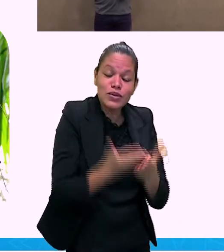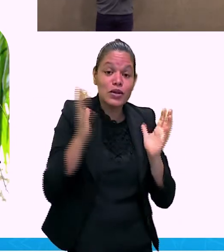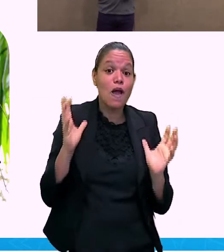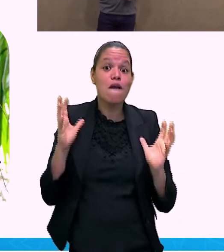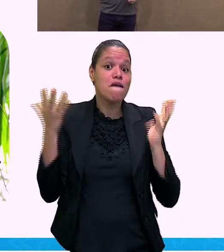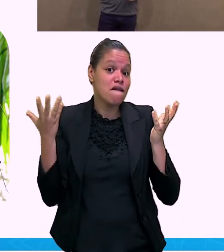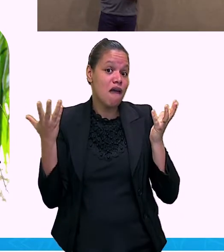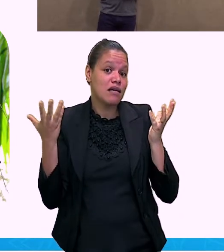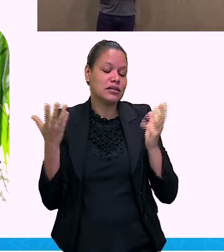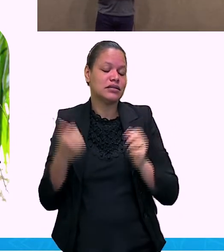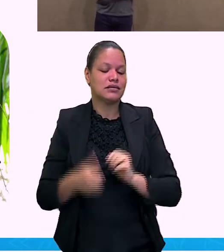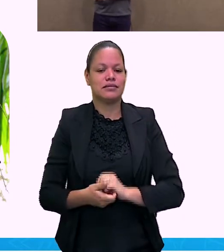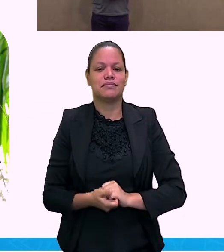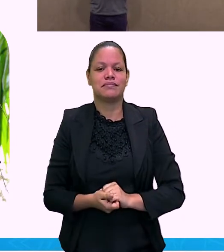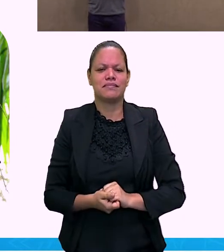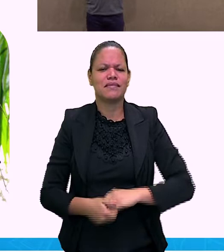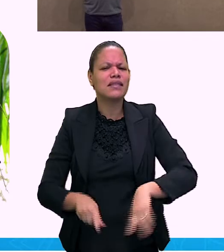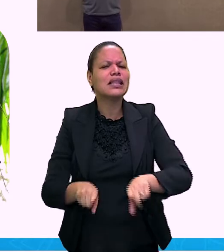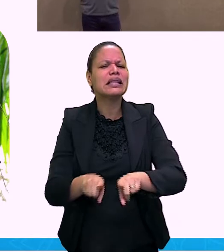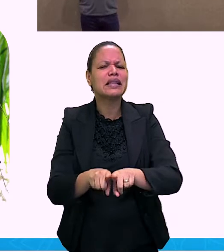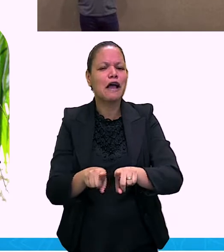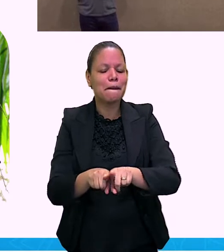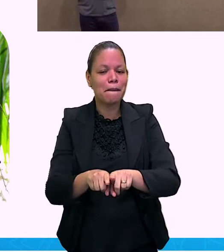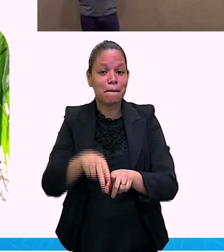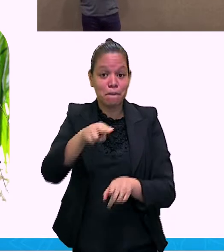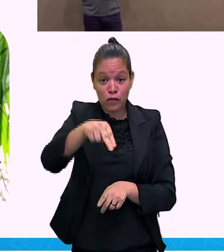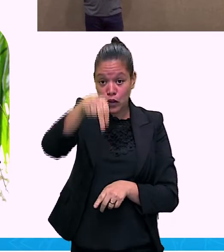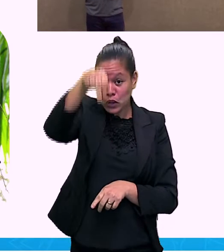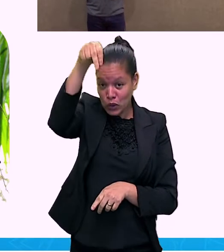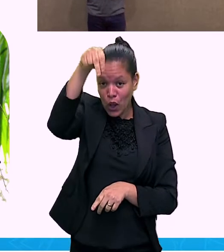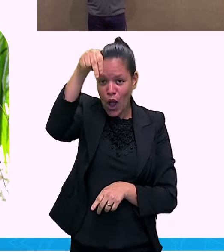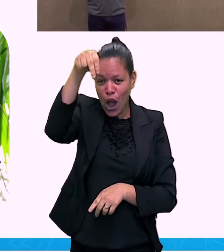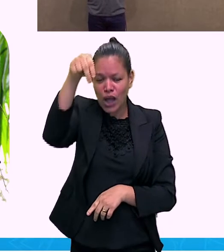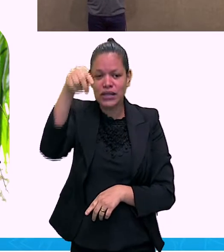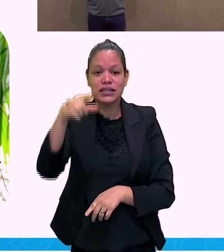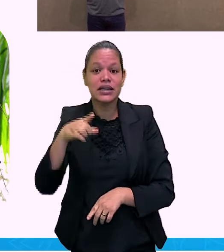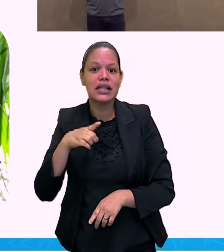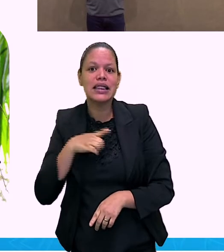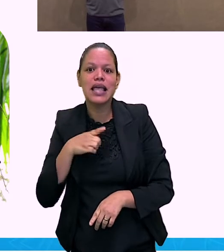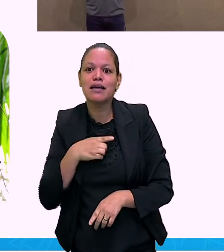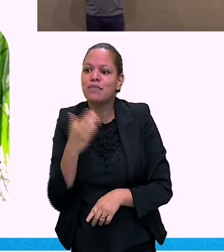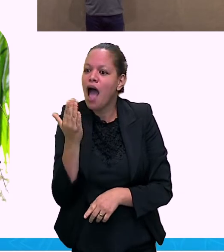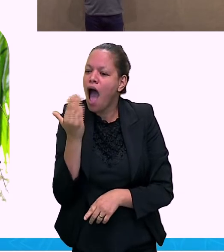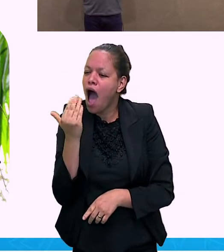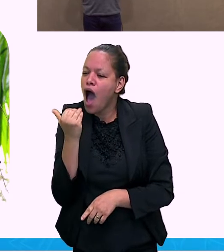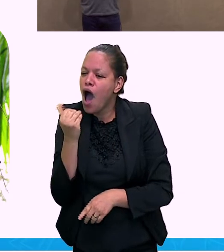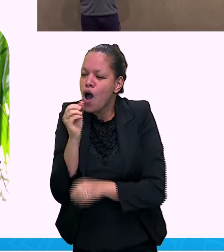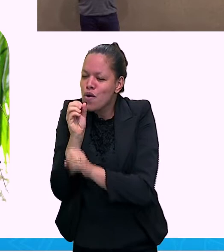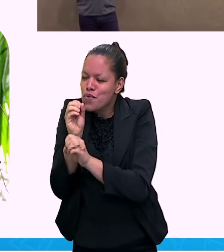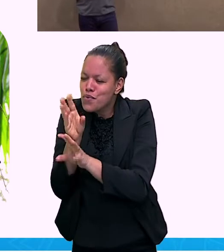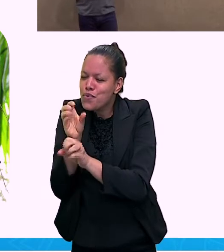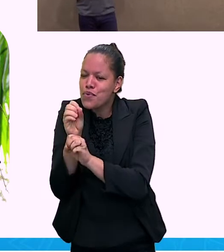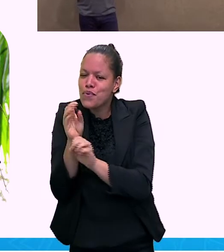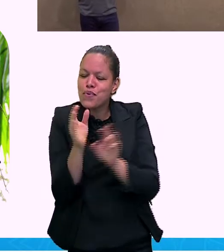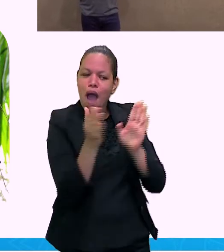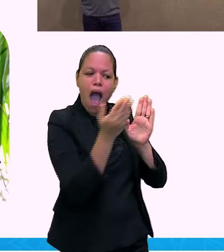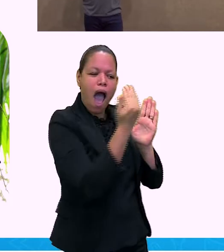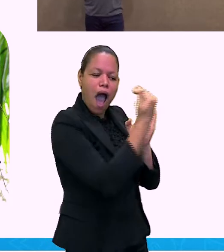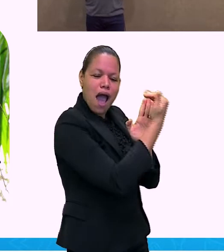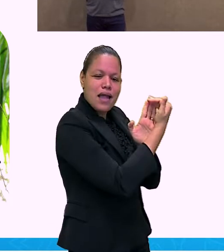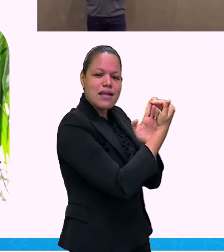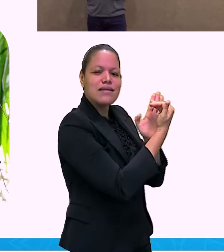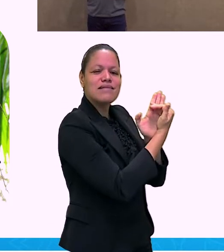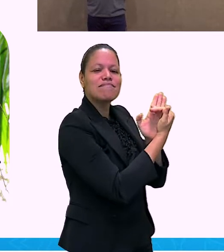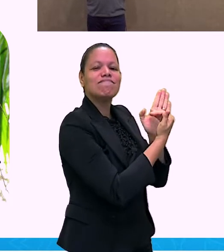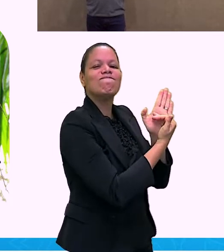típicas. Com a realização do norte, nós temos também a parte da culinária. A culinária do norte apresenta